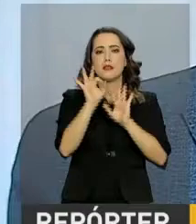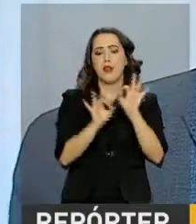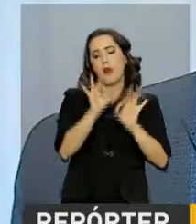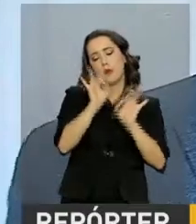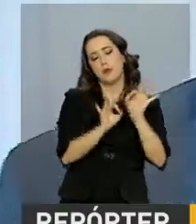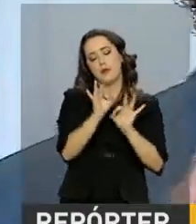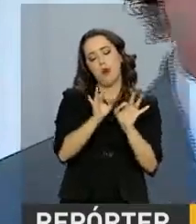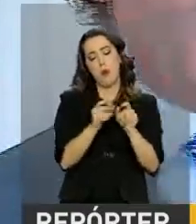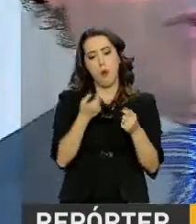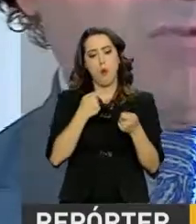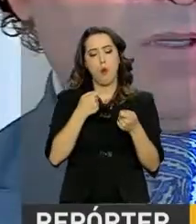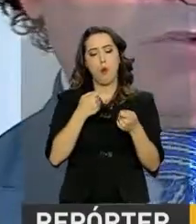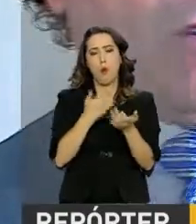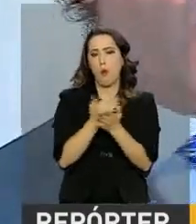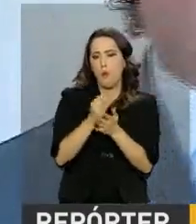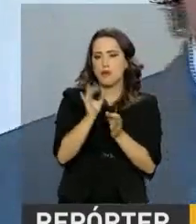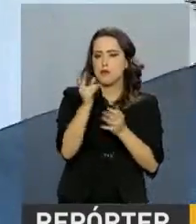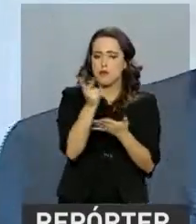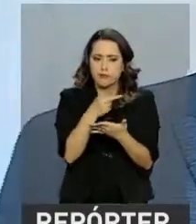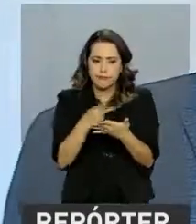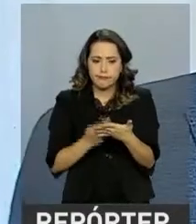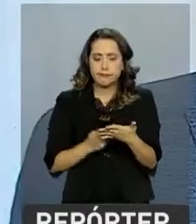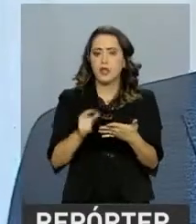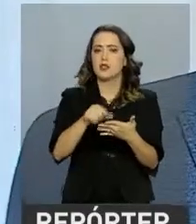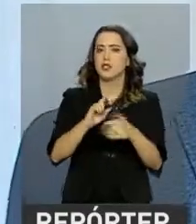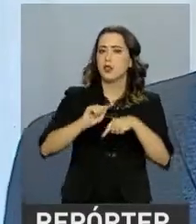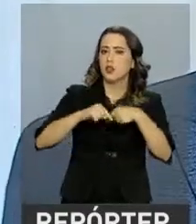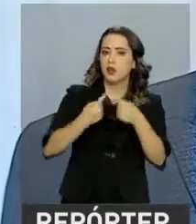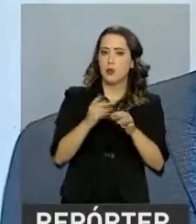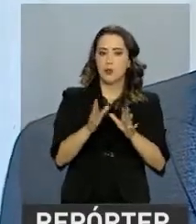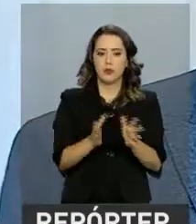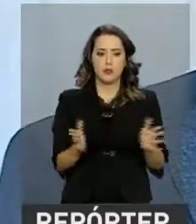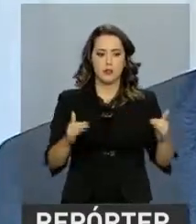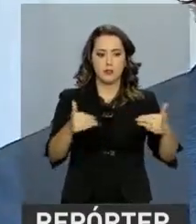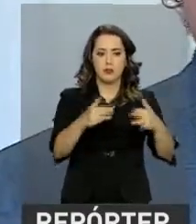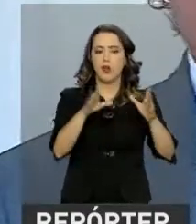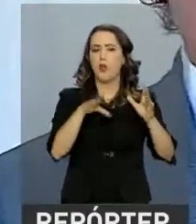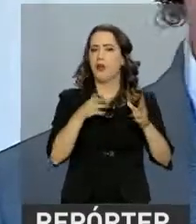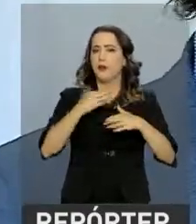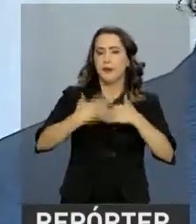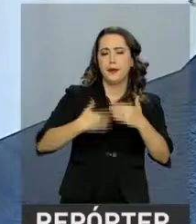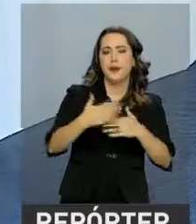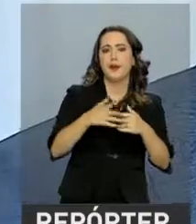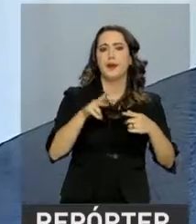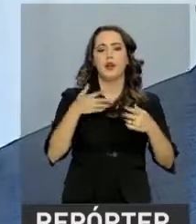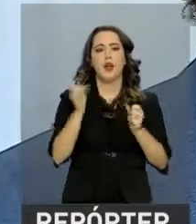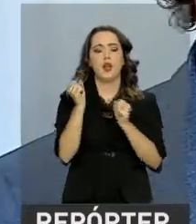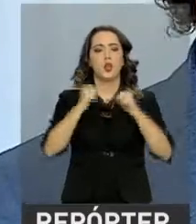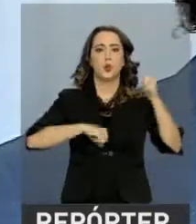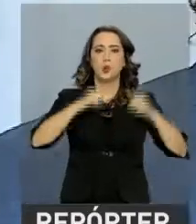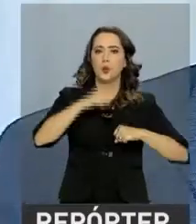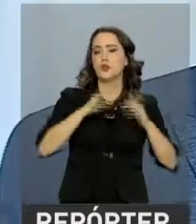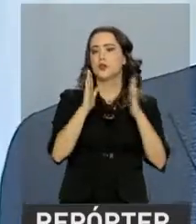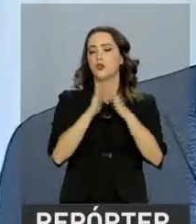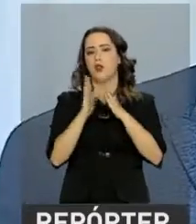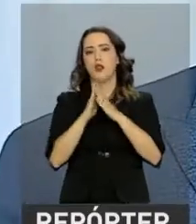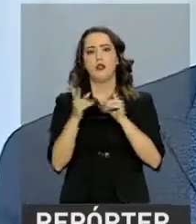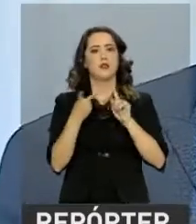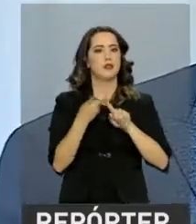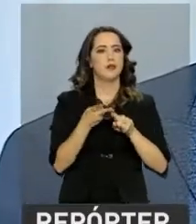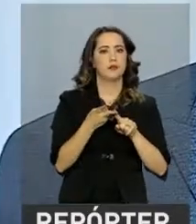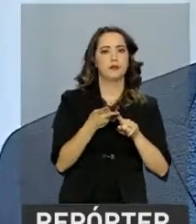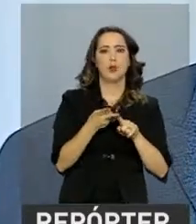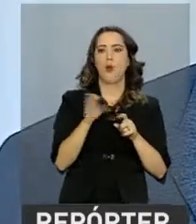prospecção até a etapa de manutenção seja ele um projeto de relacionada à indústria imobiliária seja é um